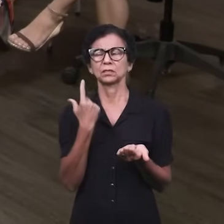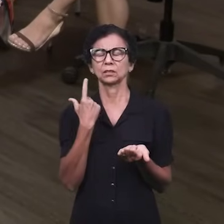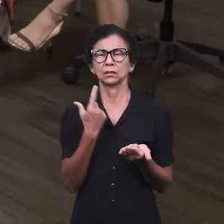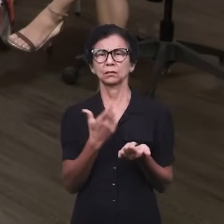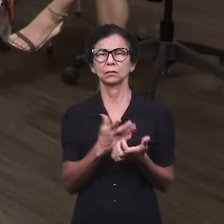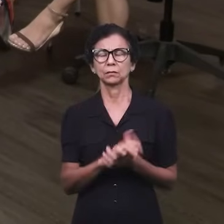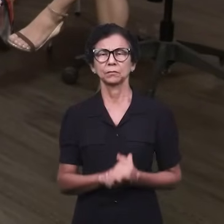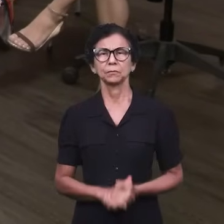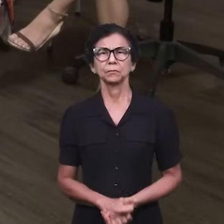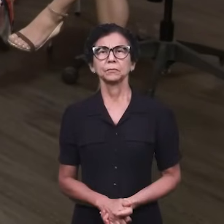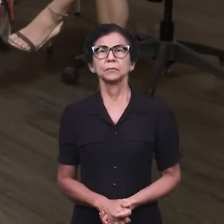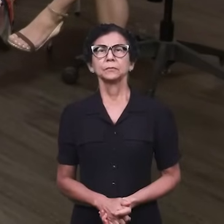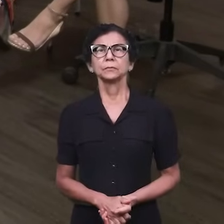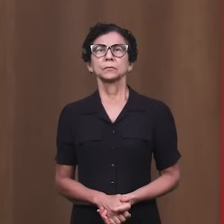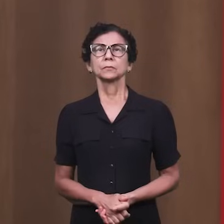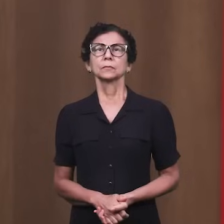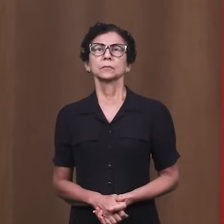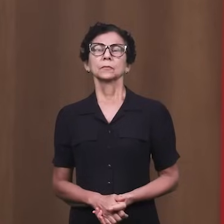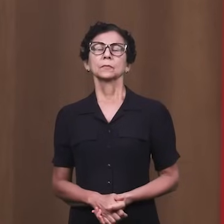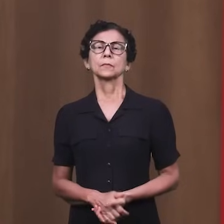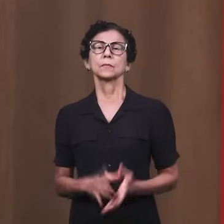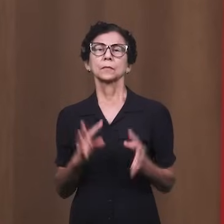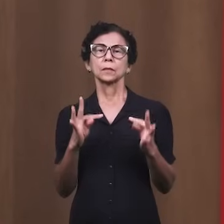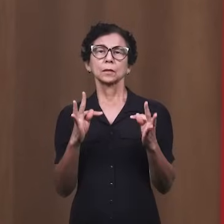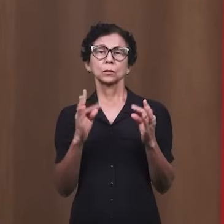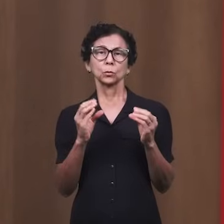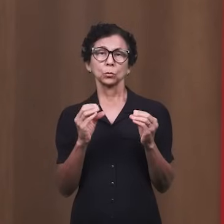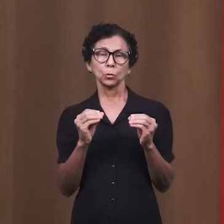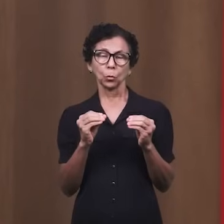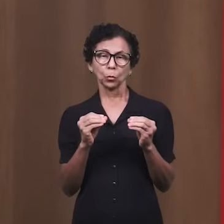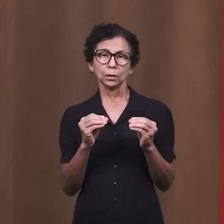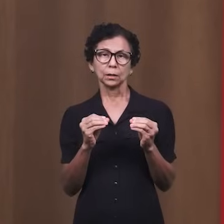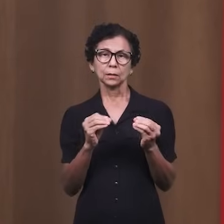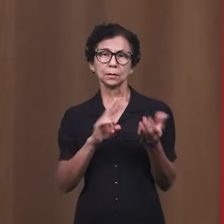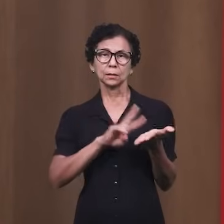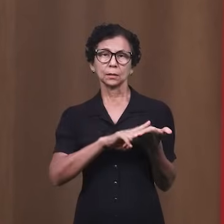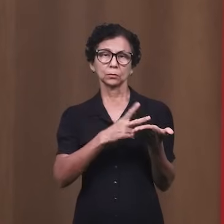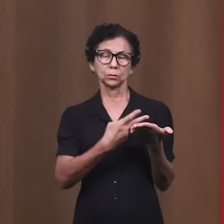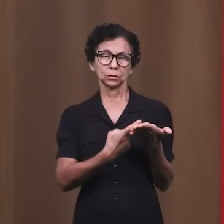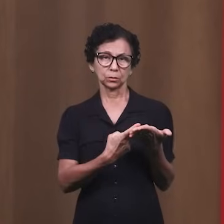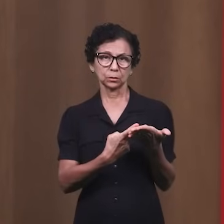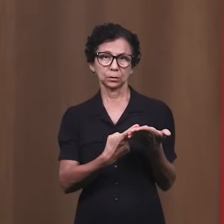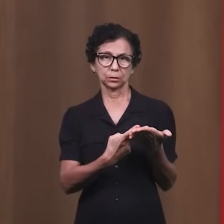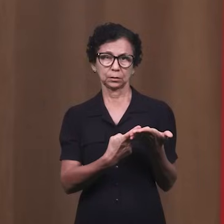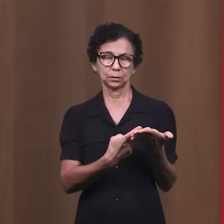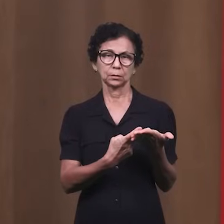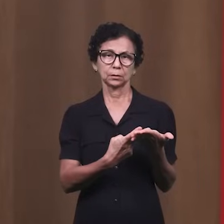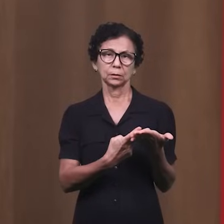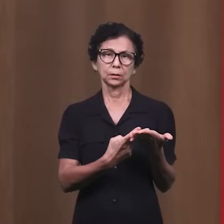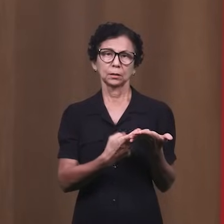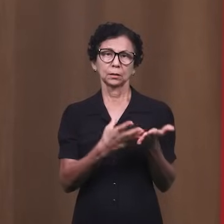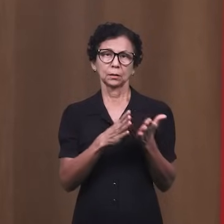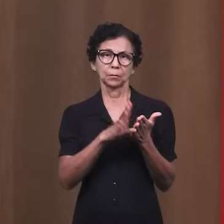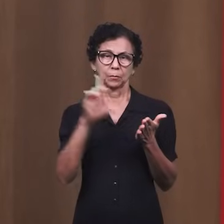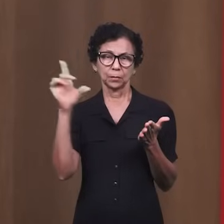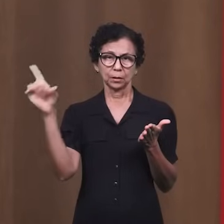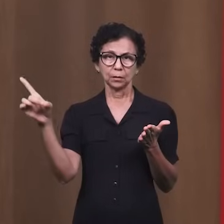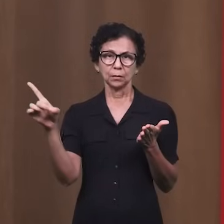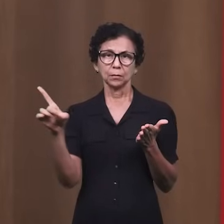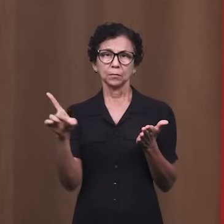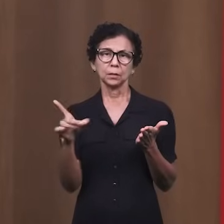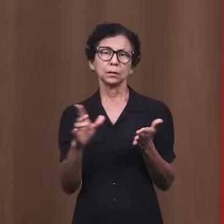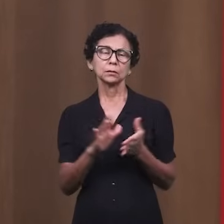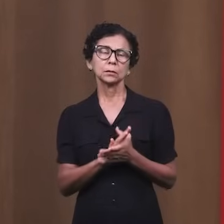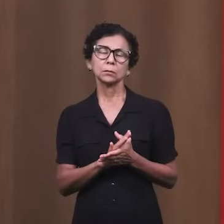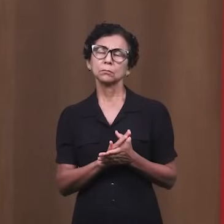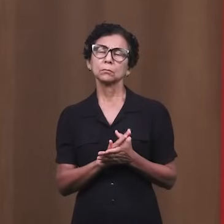pouco eh mas todas essas traduções elas são confiáveis eh tanto